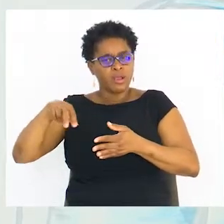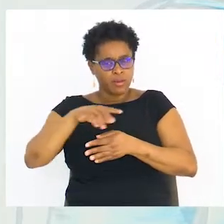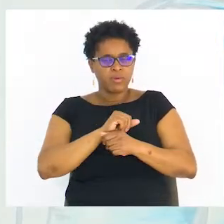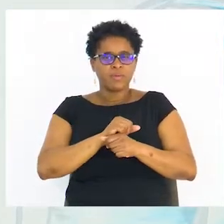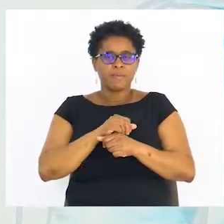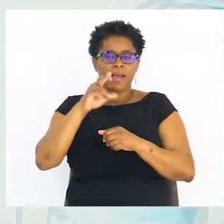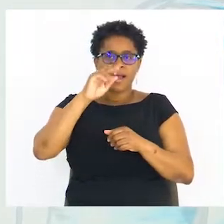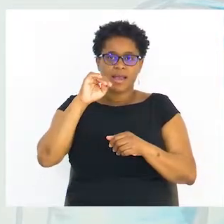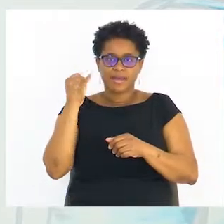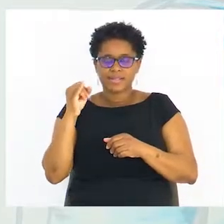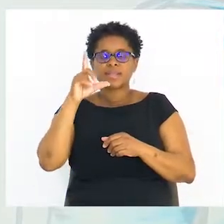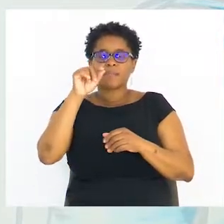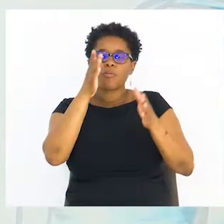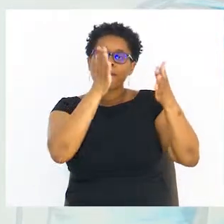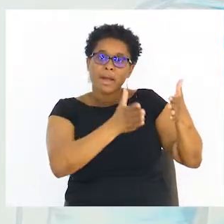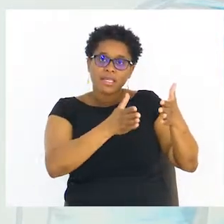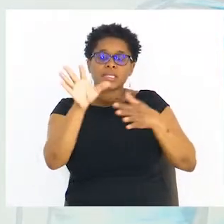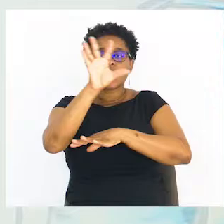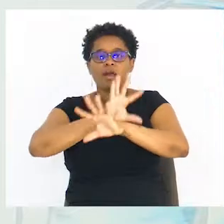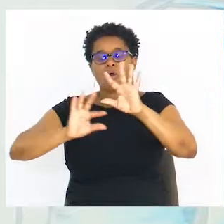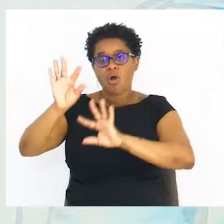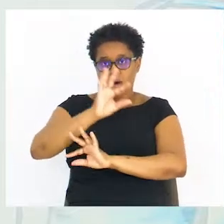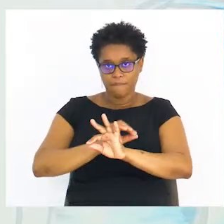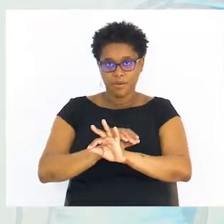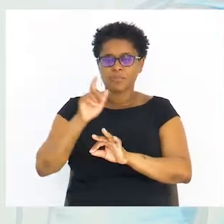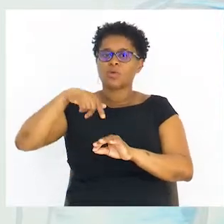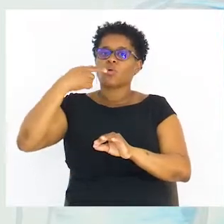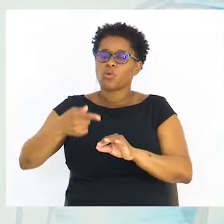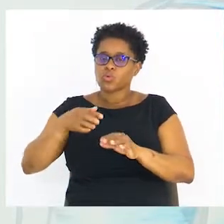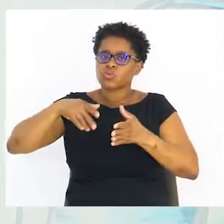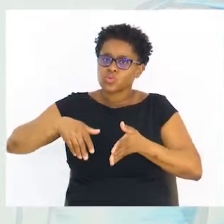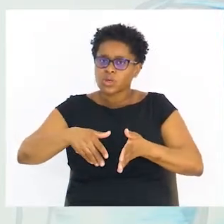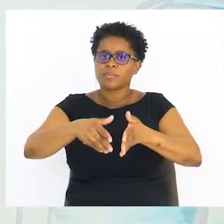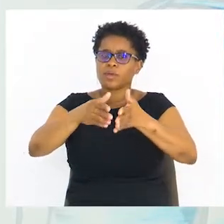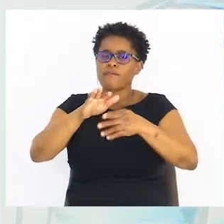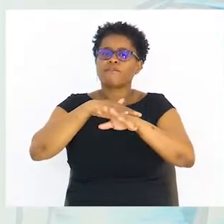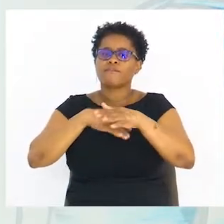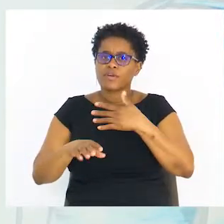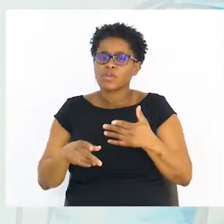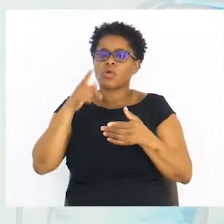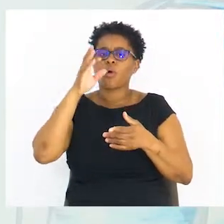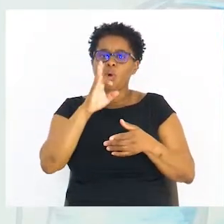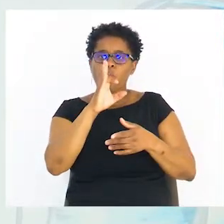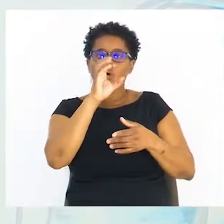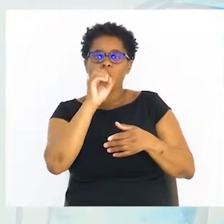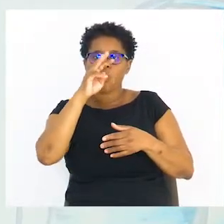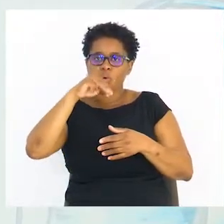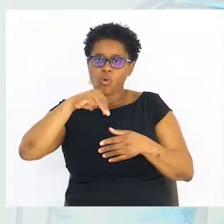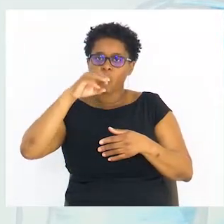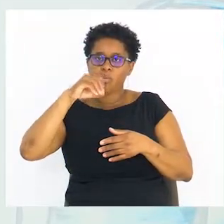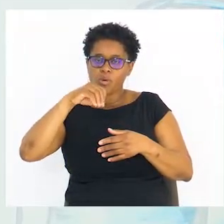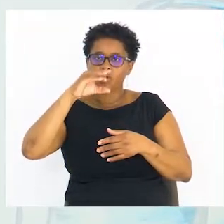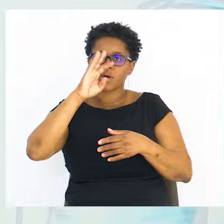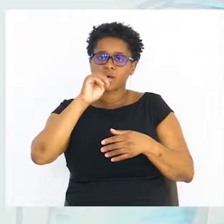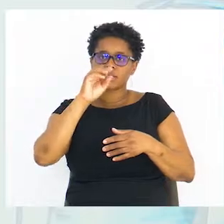uma parte da Europa. O resto do percurso é feito pelo Homo